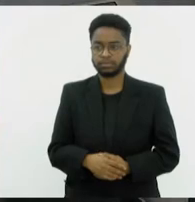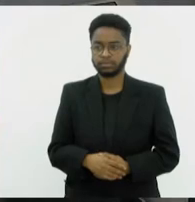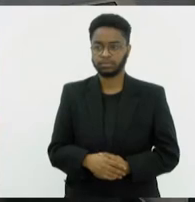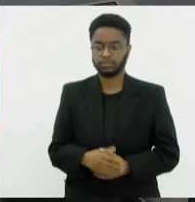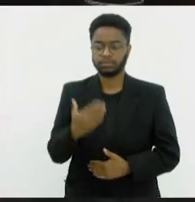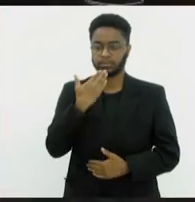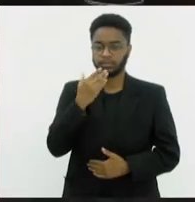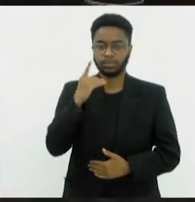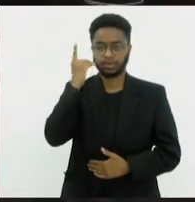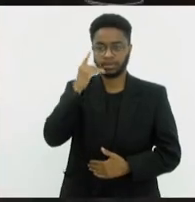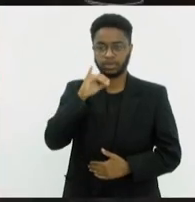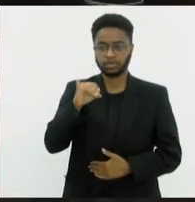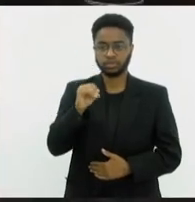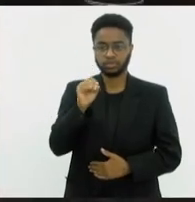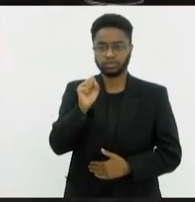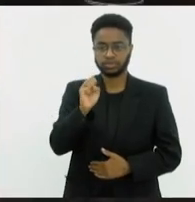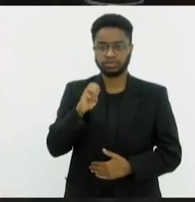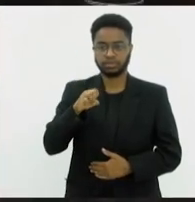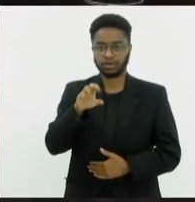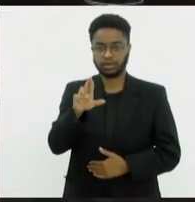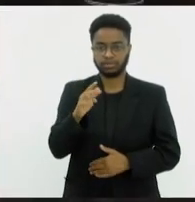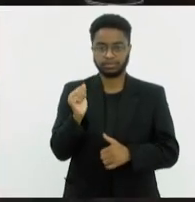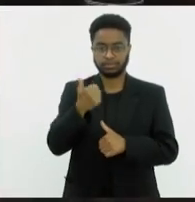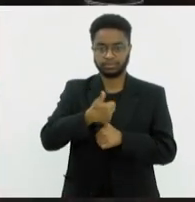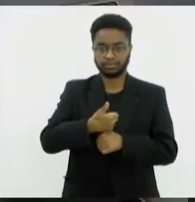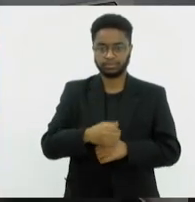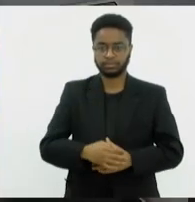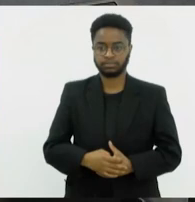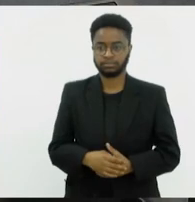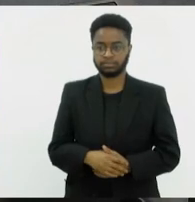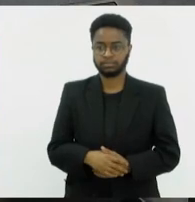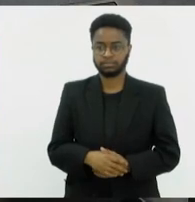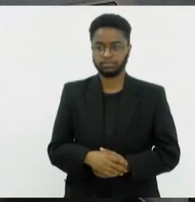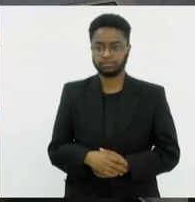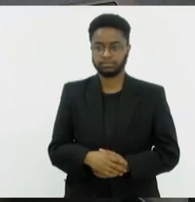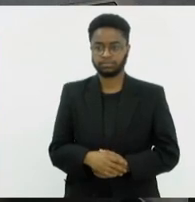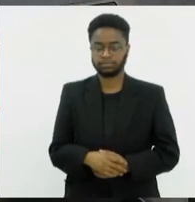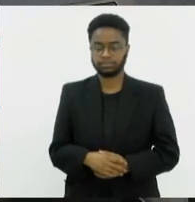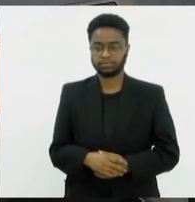Solicito o deputado Josemar a me substituir na presidência.